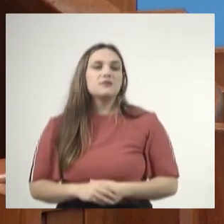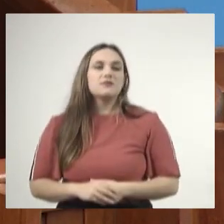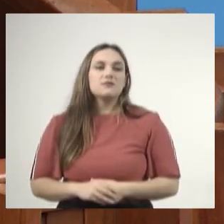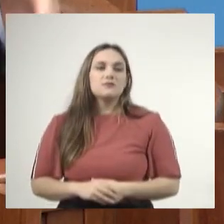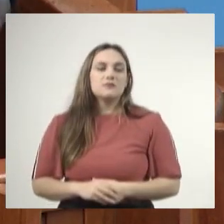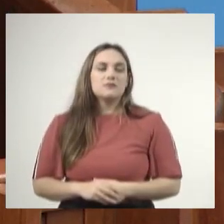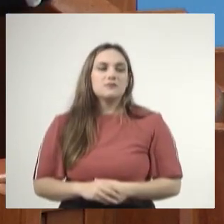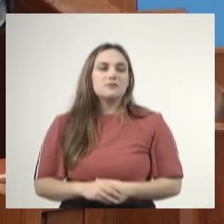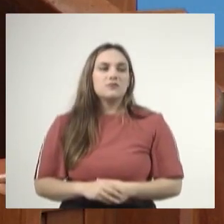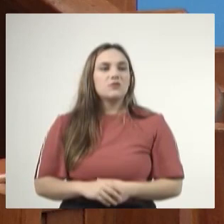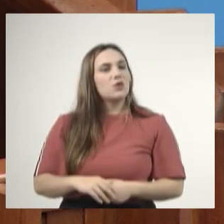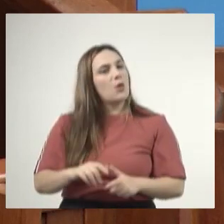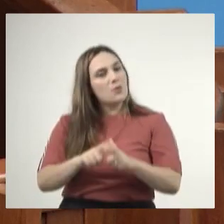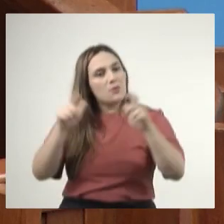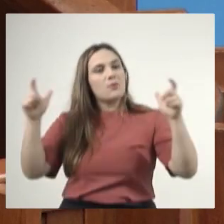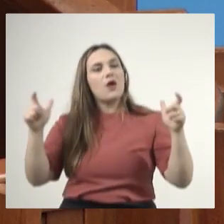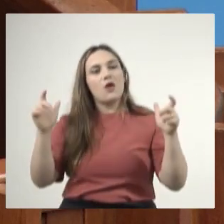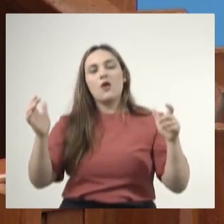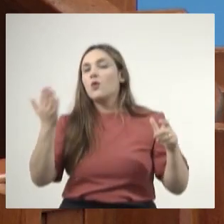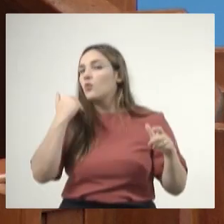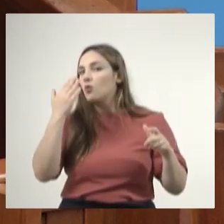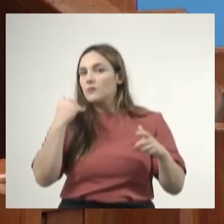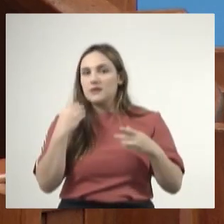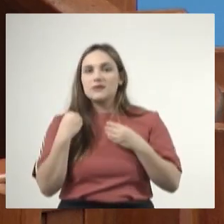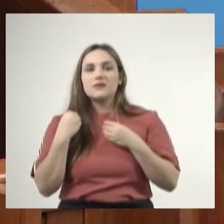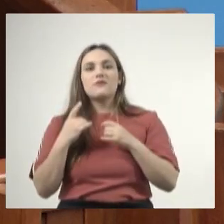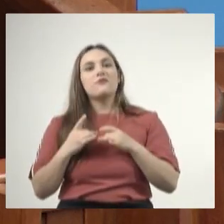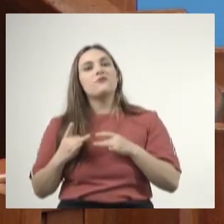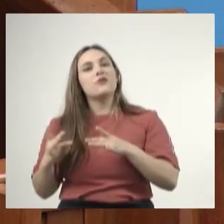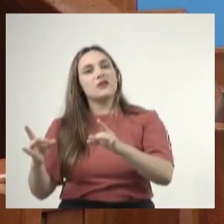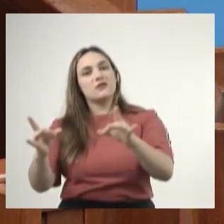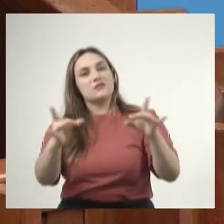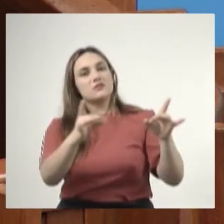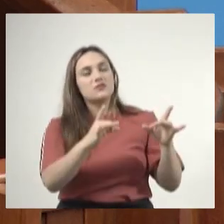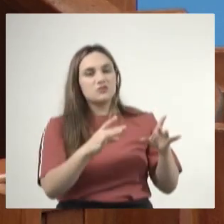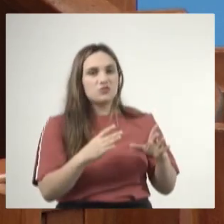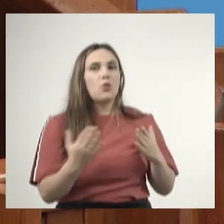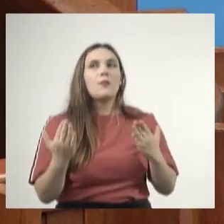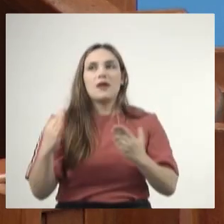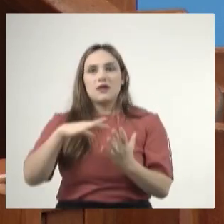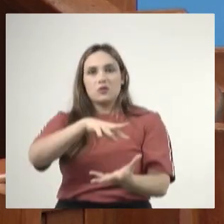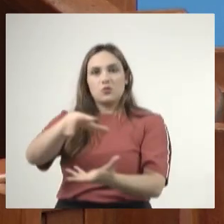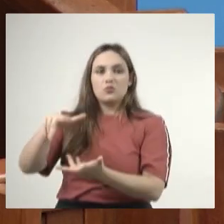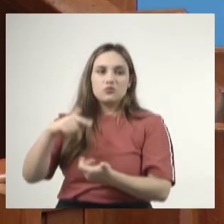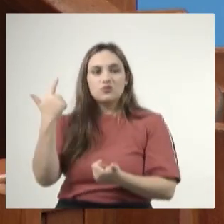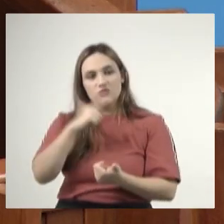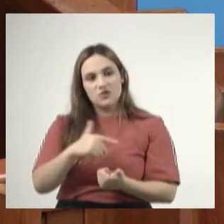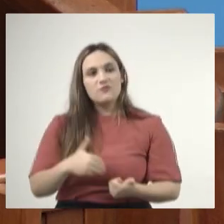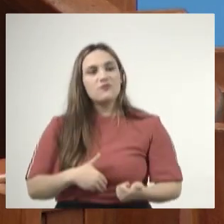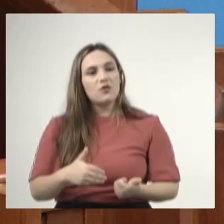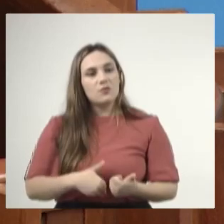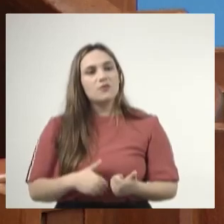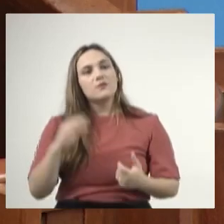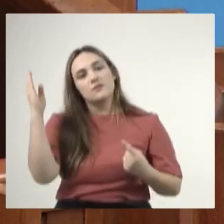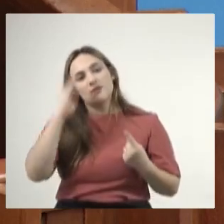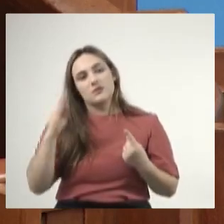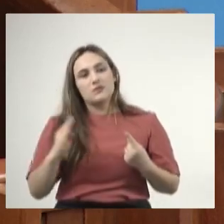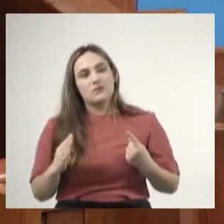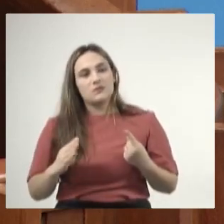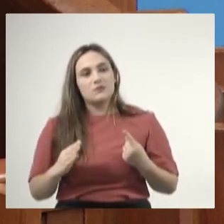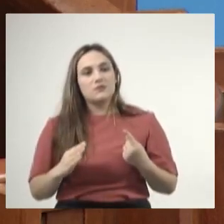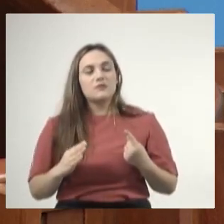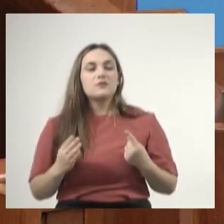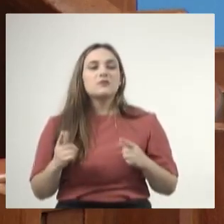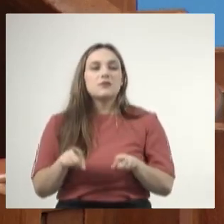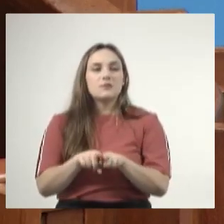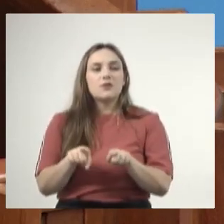será o maior celeiro do mundo em produção para atender as pessoas e matar a fome, tanto dos brasileiros como de